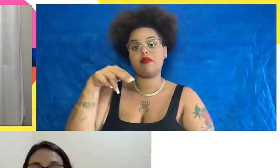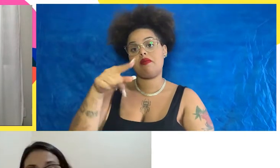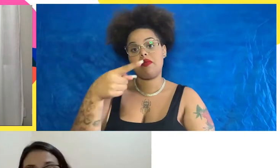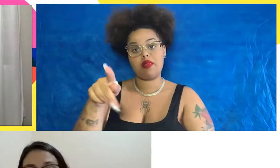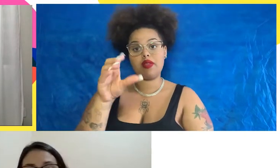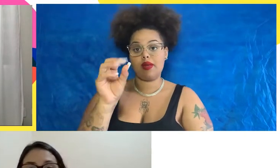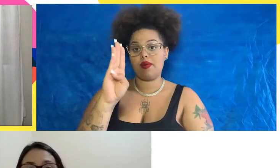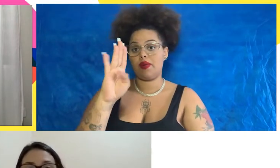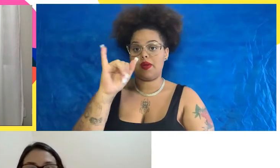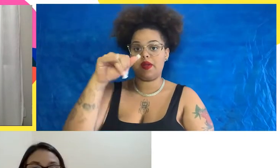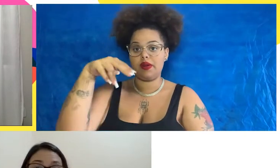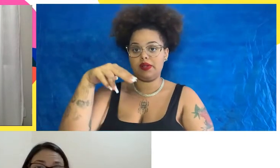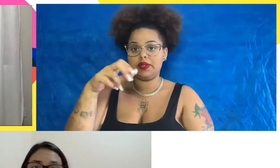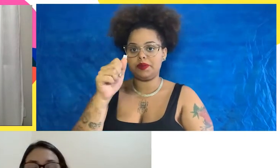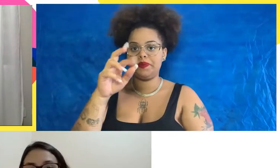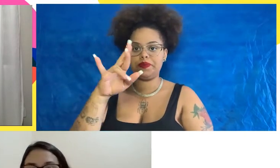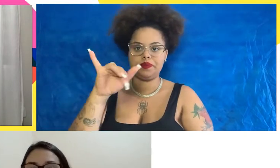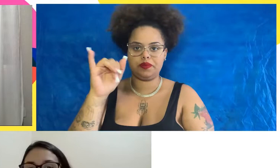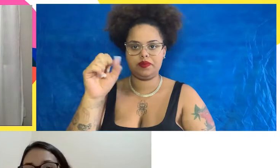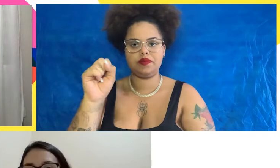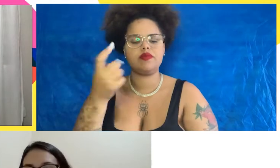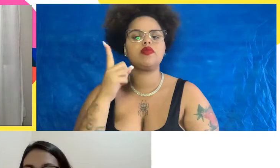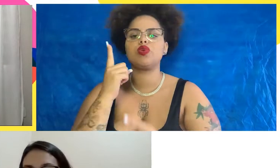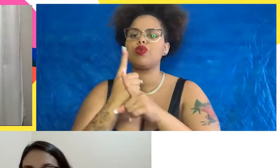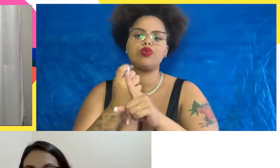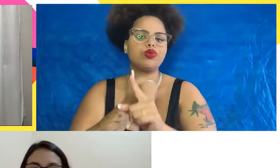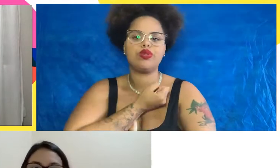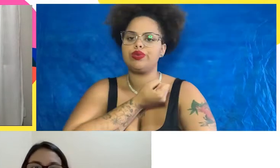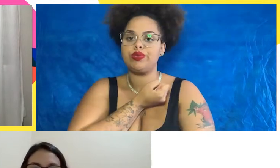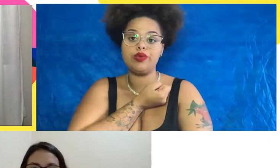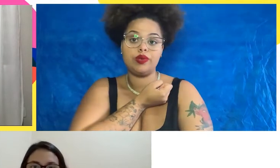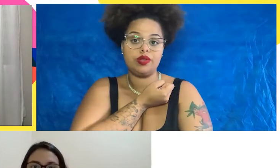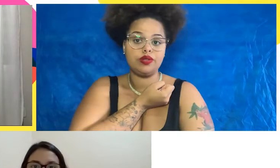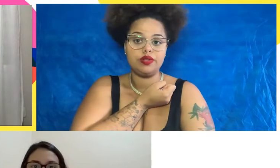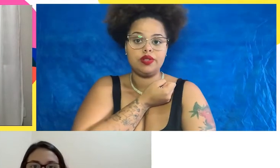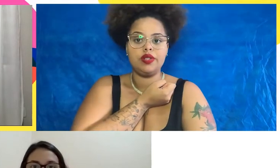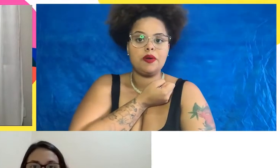não binárias, né, a gente nem encontra números sobre isso. Então,